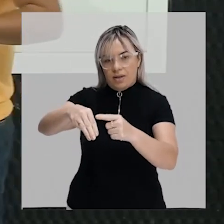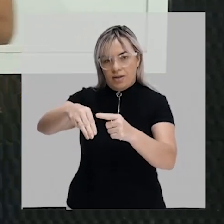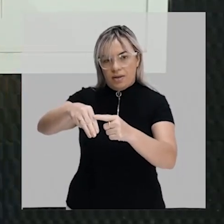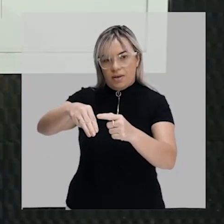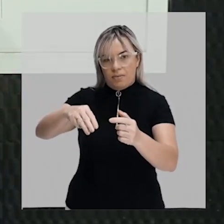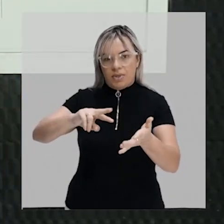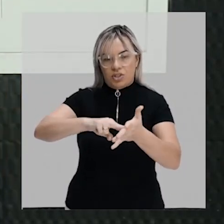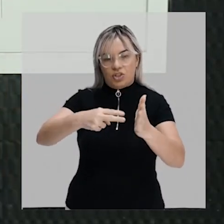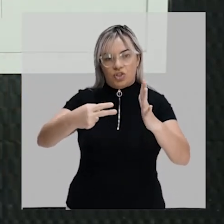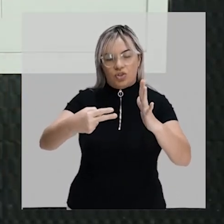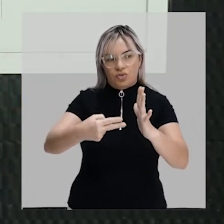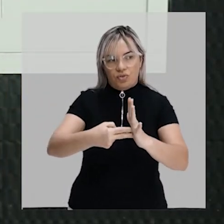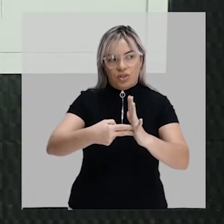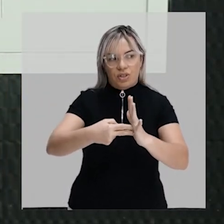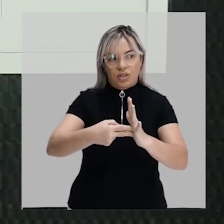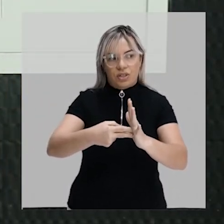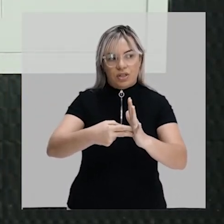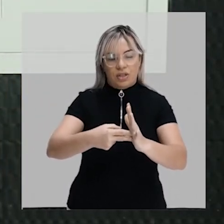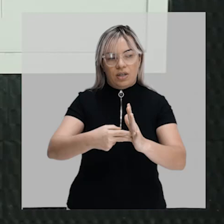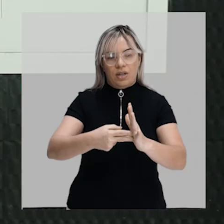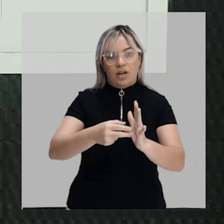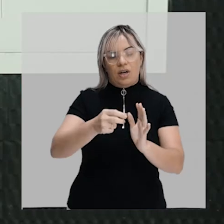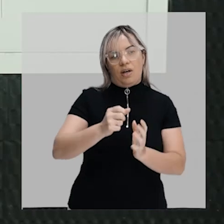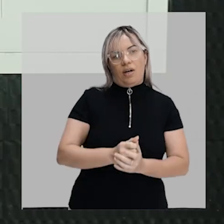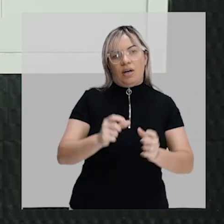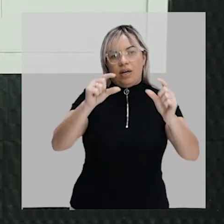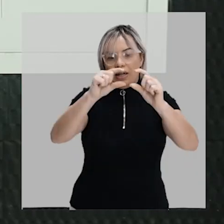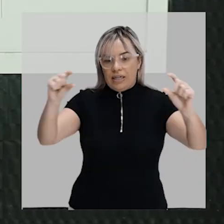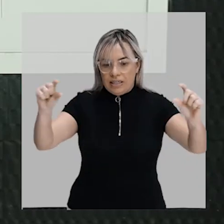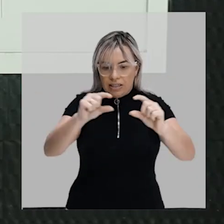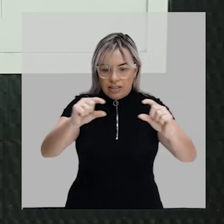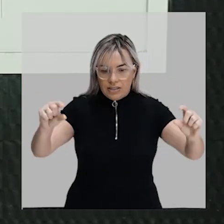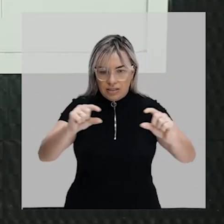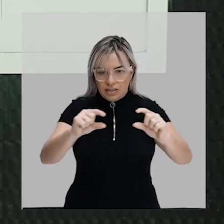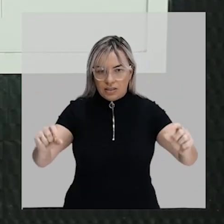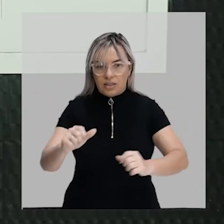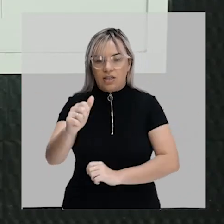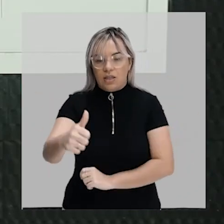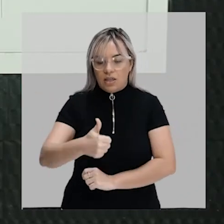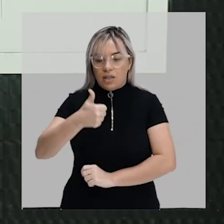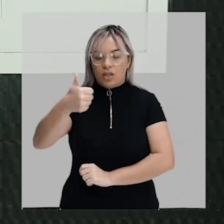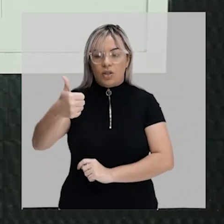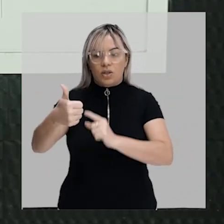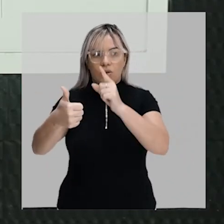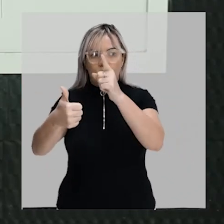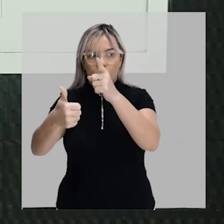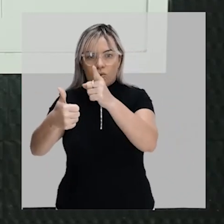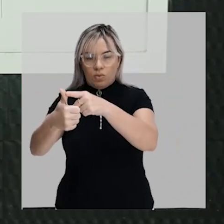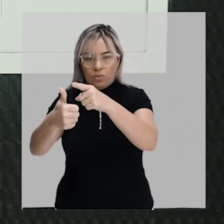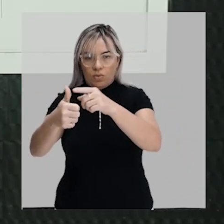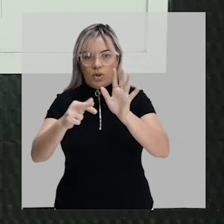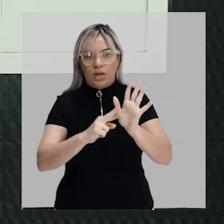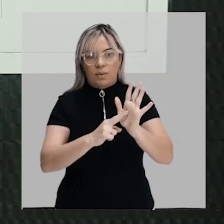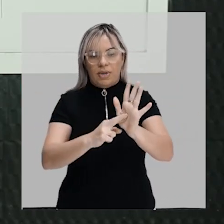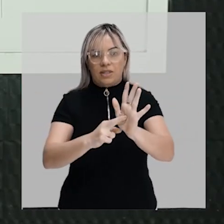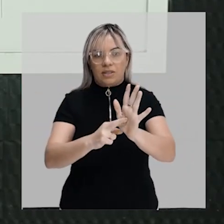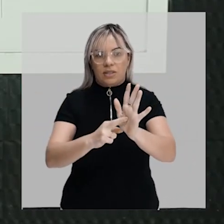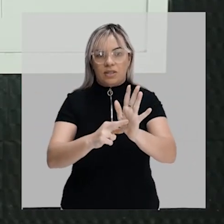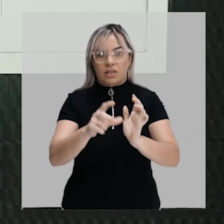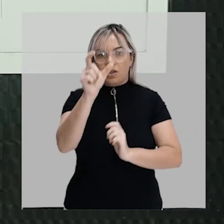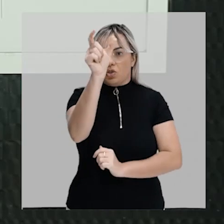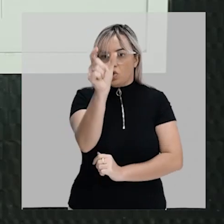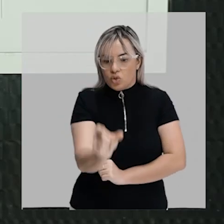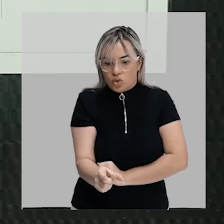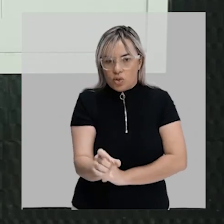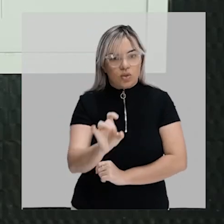apenas uma coluna só tá então por exemplo tem que a matriz B vou representar com o parênteses menos